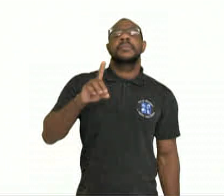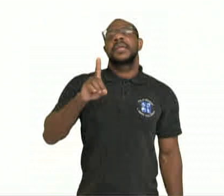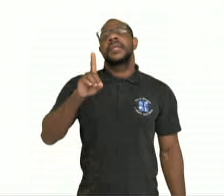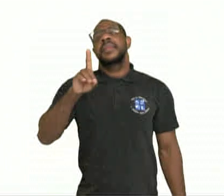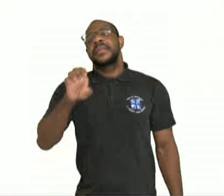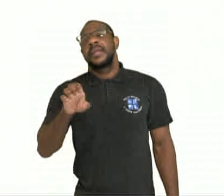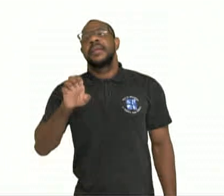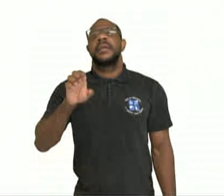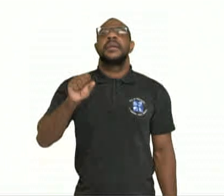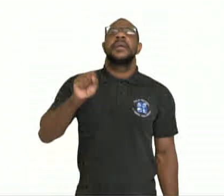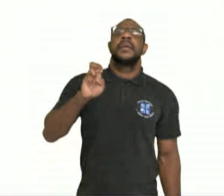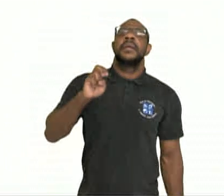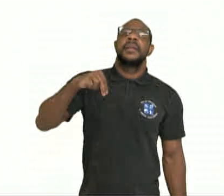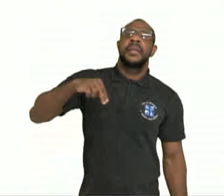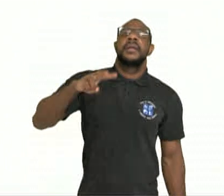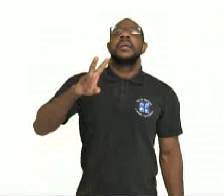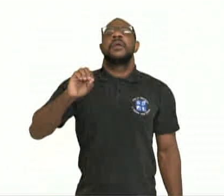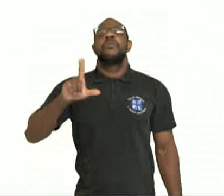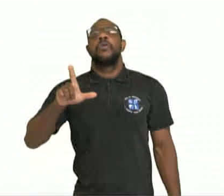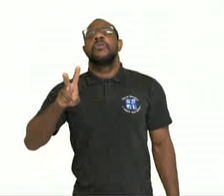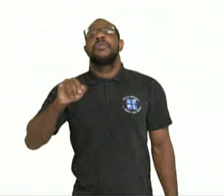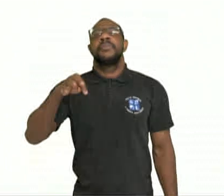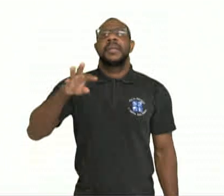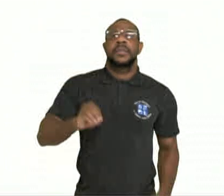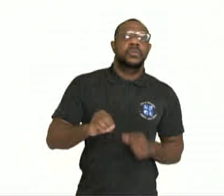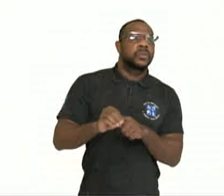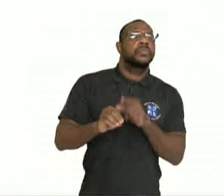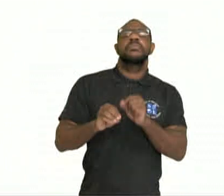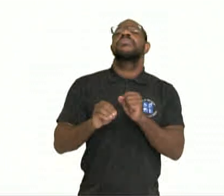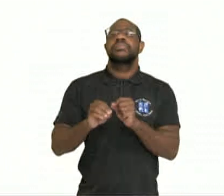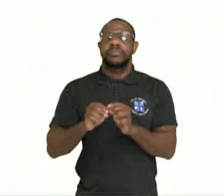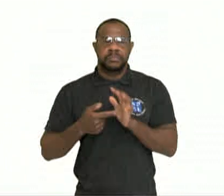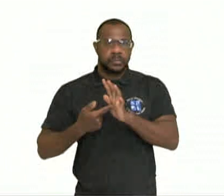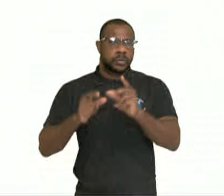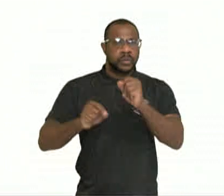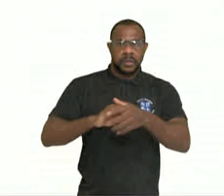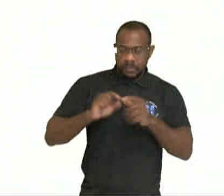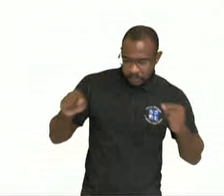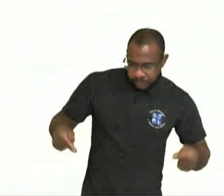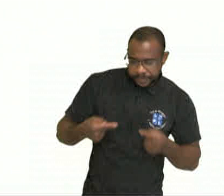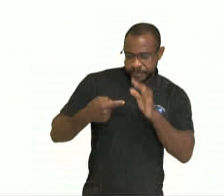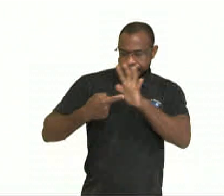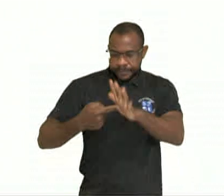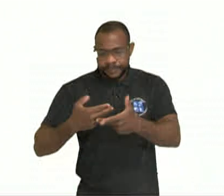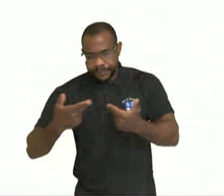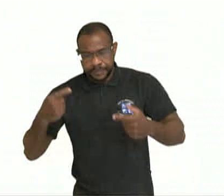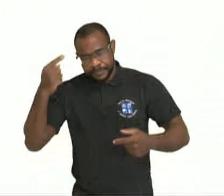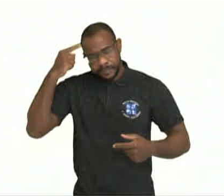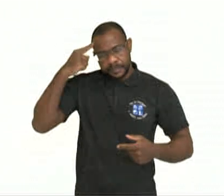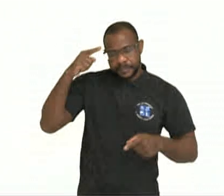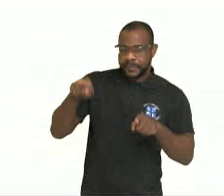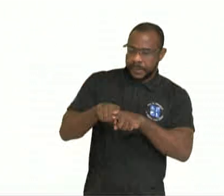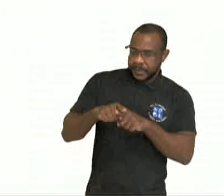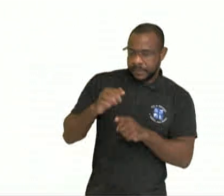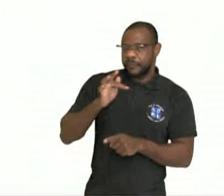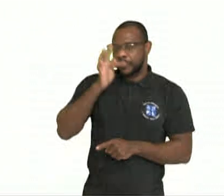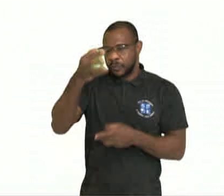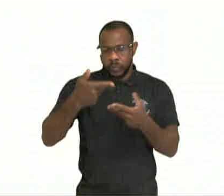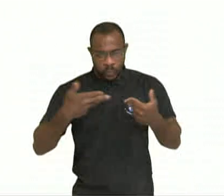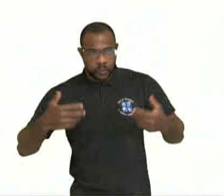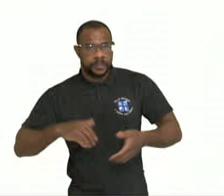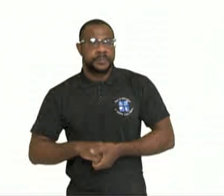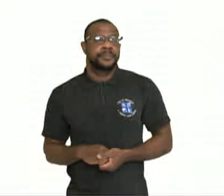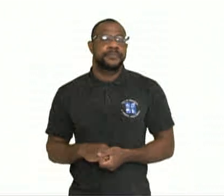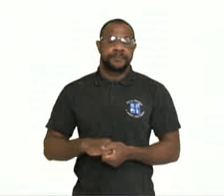estudantes em seu cotidiano, procura convencê-los que os desafios podem levar a momentos compensadores no futuro. Isso